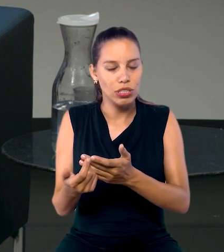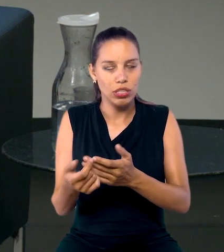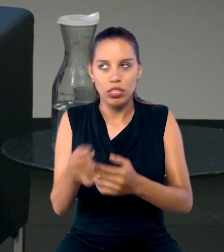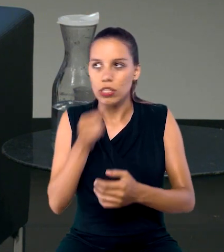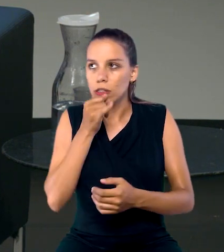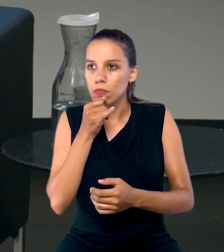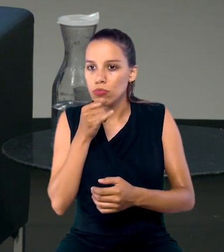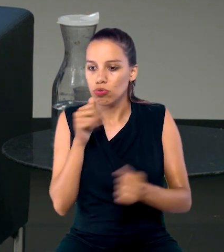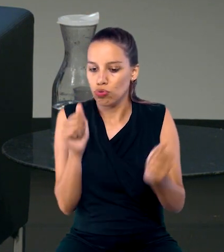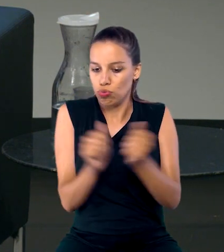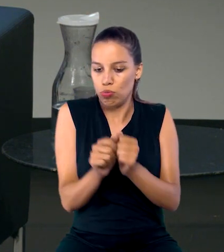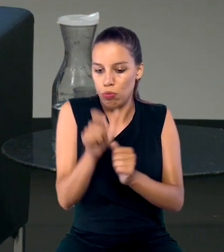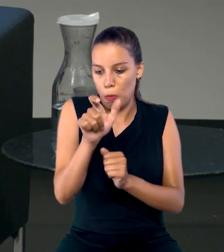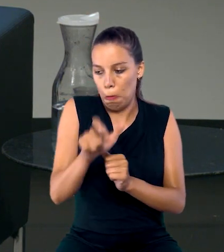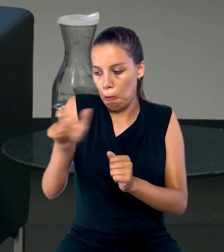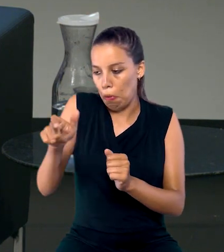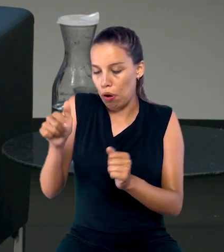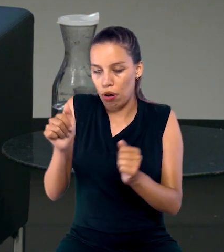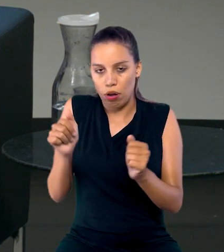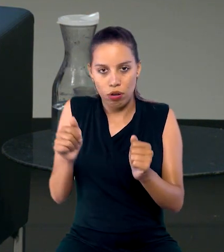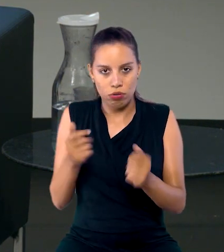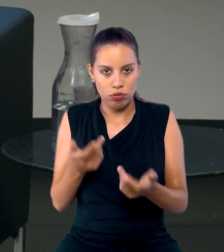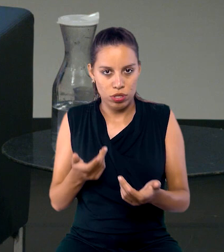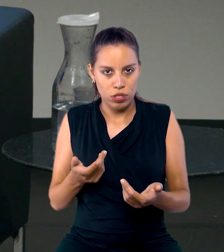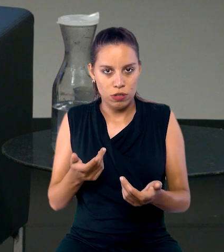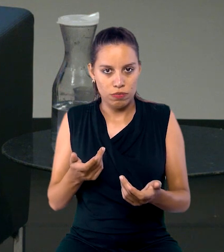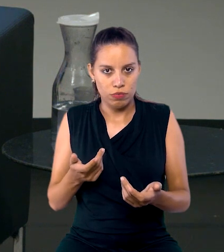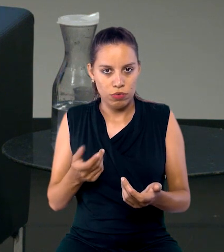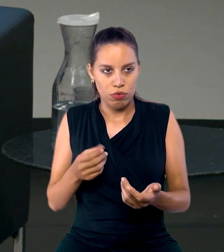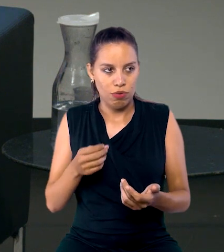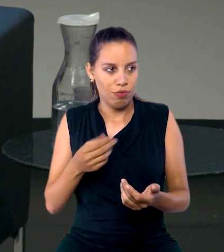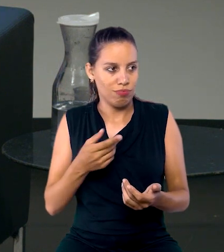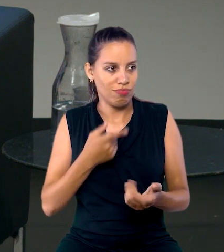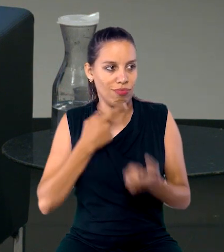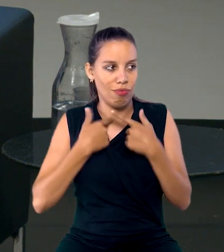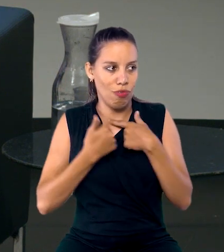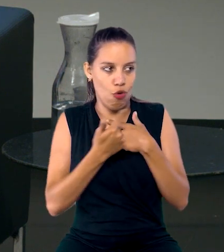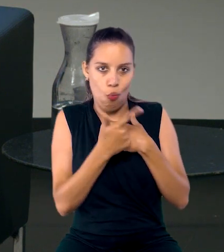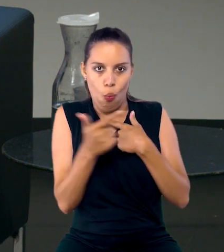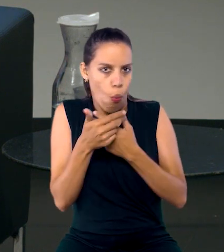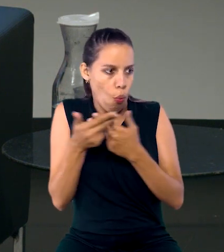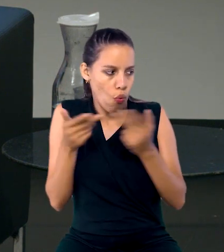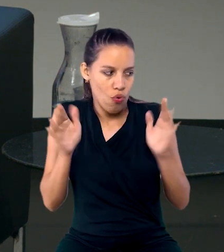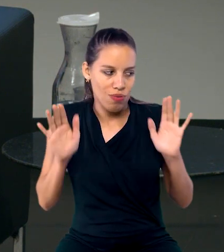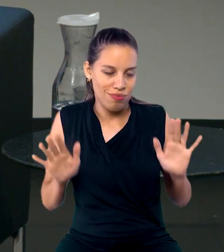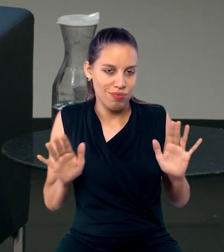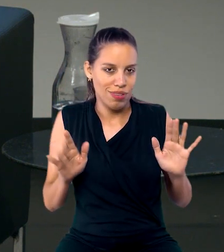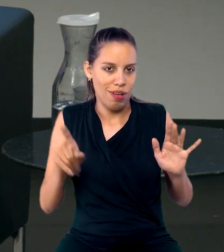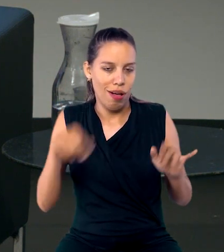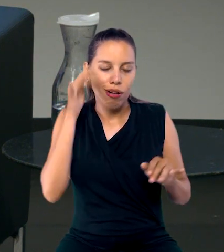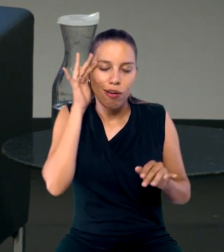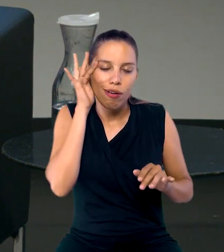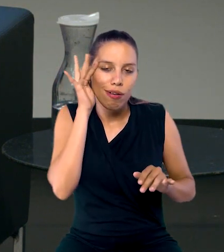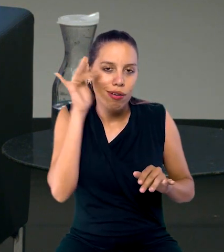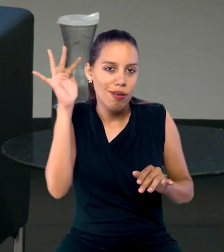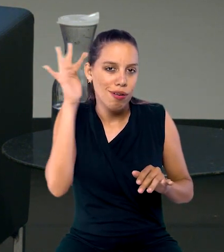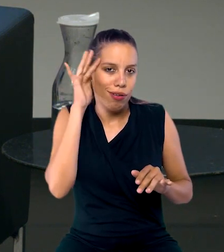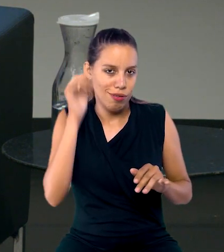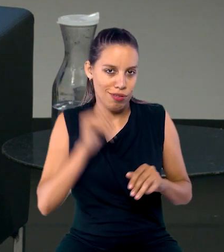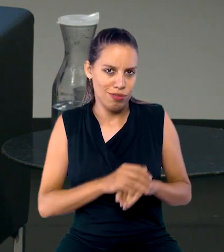É o desejo de estar com os outros, é o desejo de muitas coisas, é o